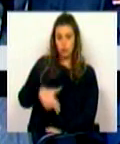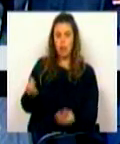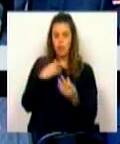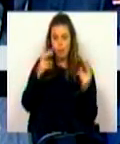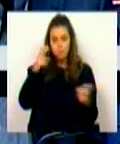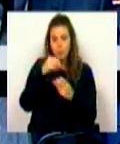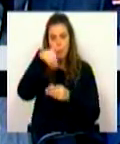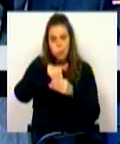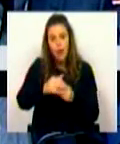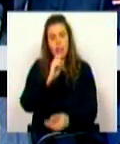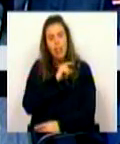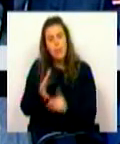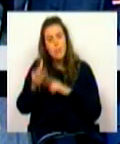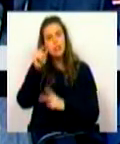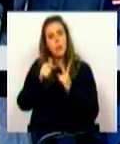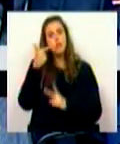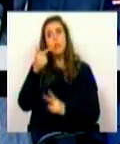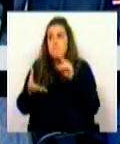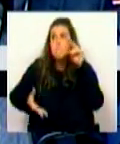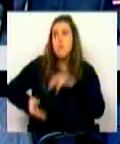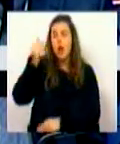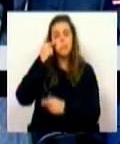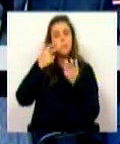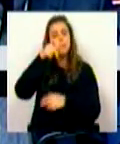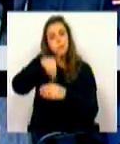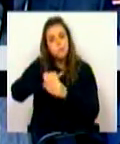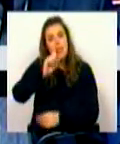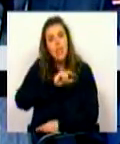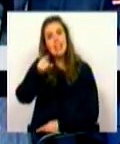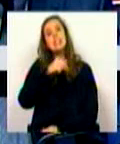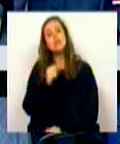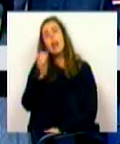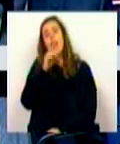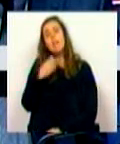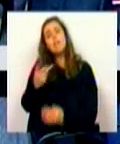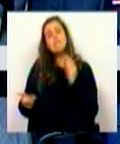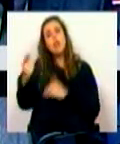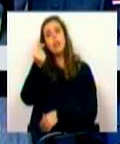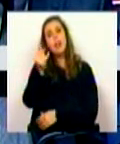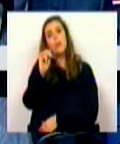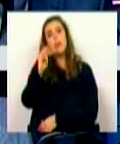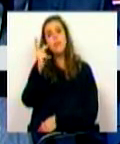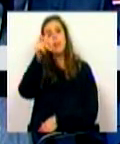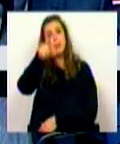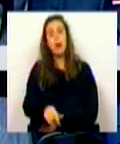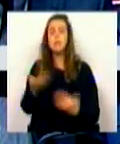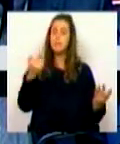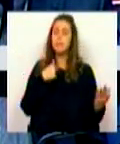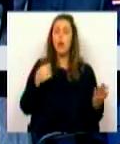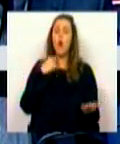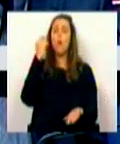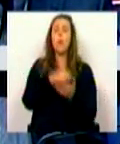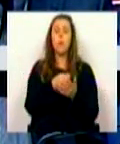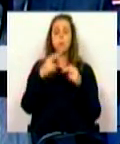procura interna, o aumento do turismo tem aumentado a procura interna e tudo isso tem permitido aumentar a receita do IVA. Ou seja, a carga